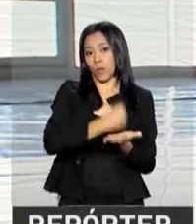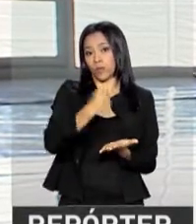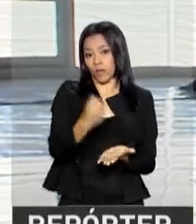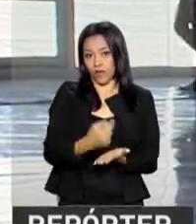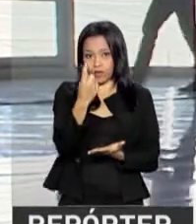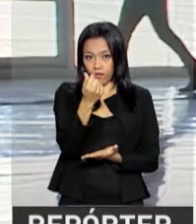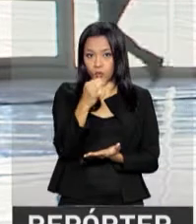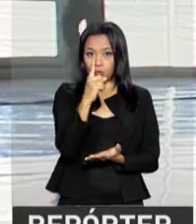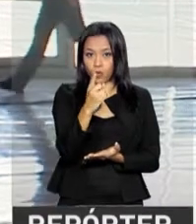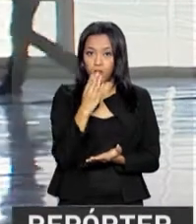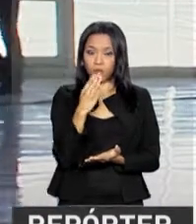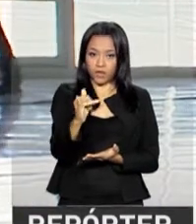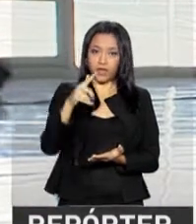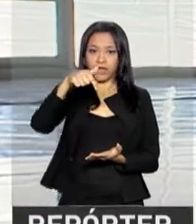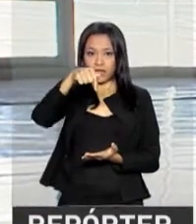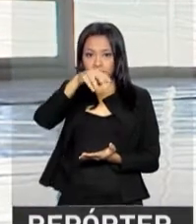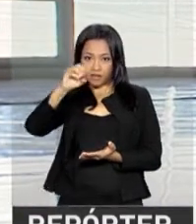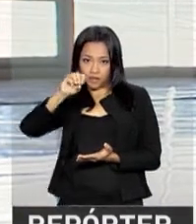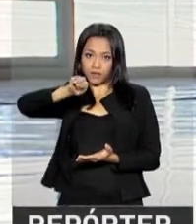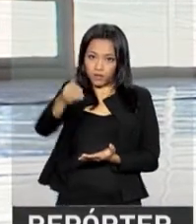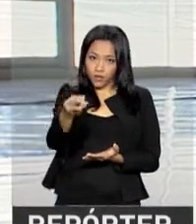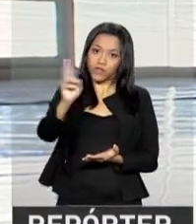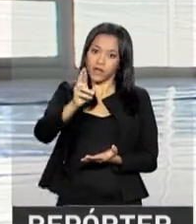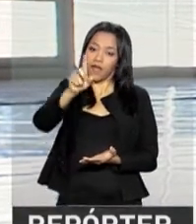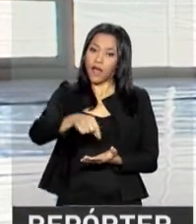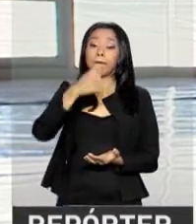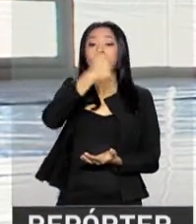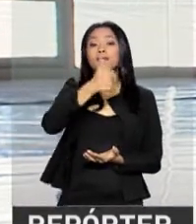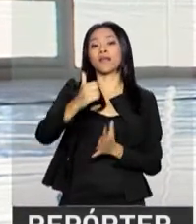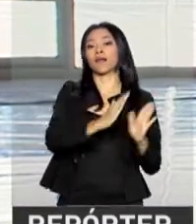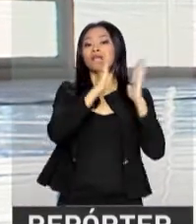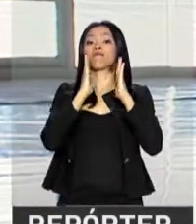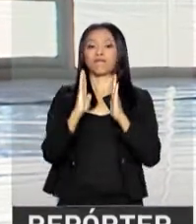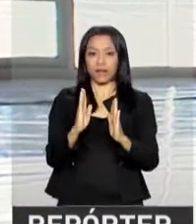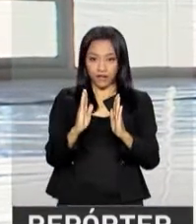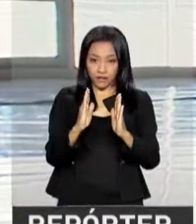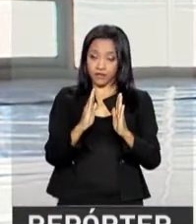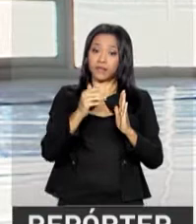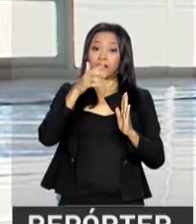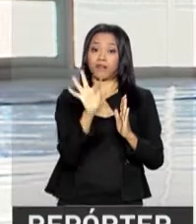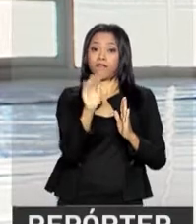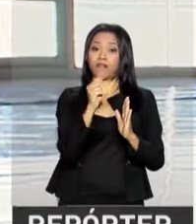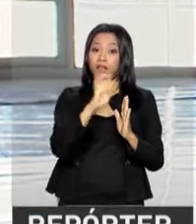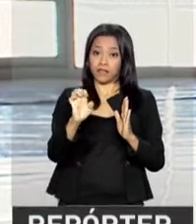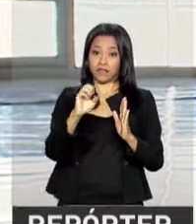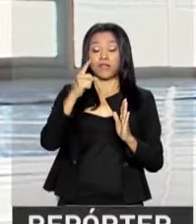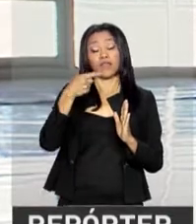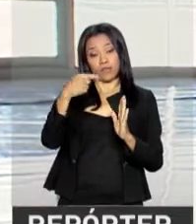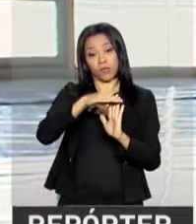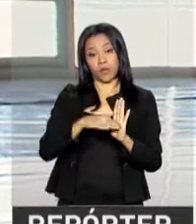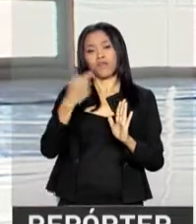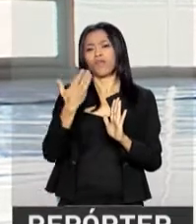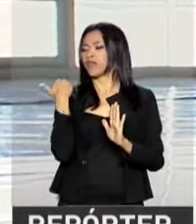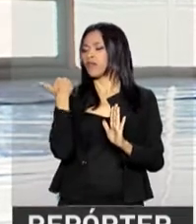e 700 milhões de reais referentes à primeira fase do programa que foi lançada em dezembro do ano